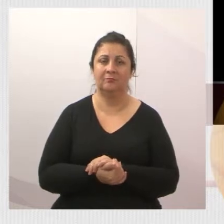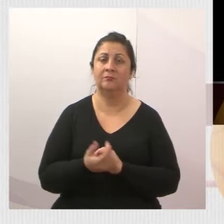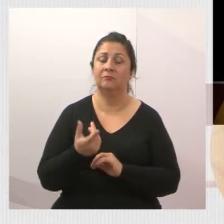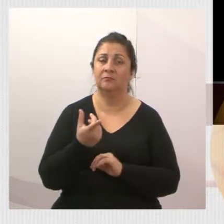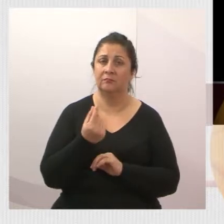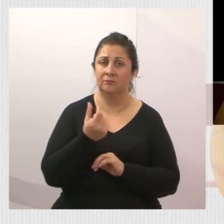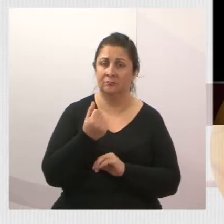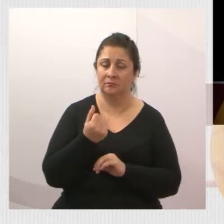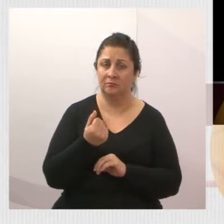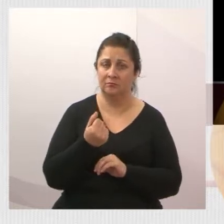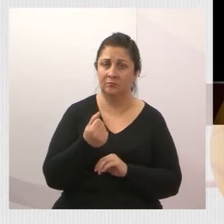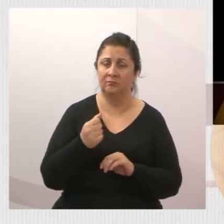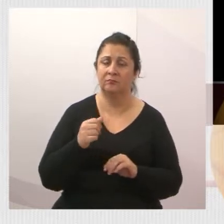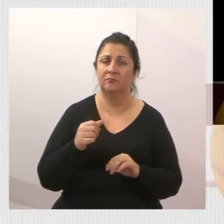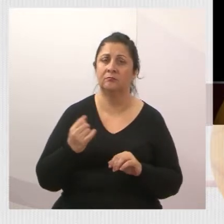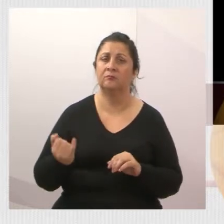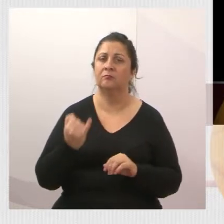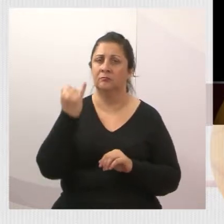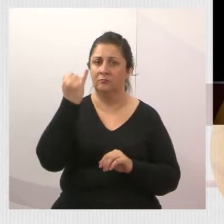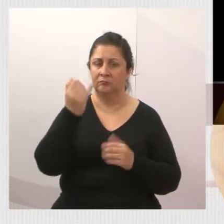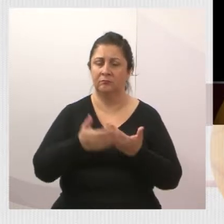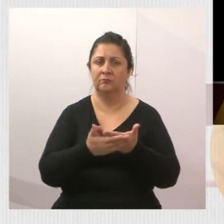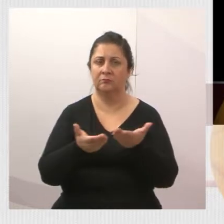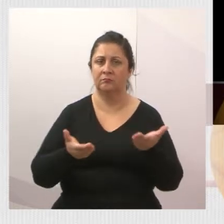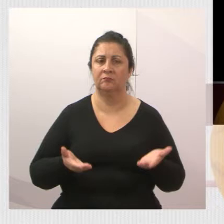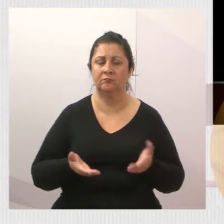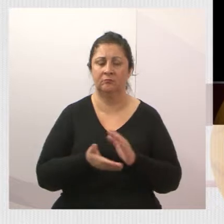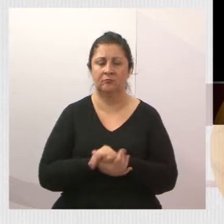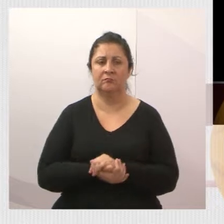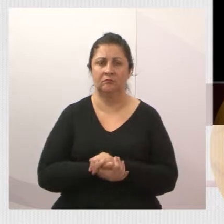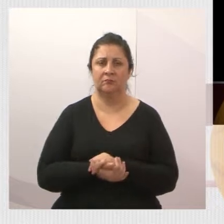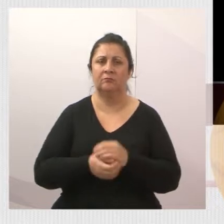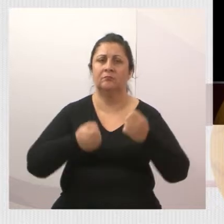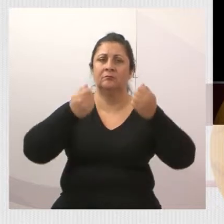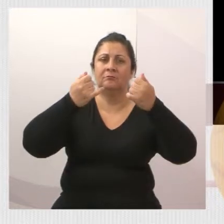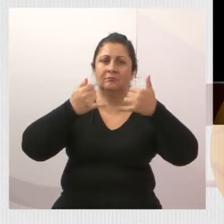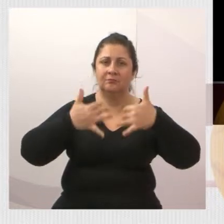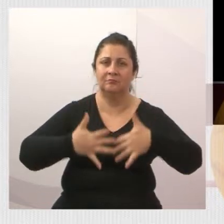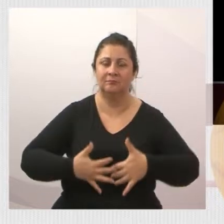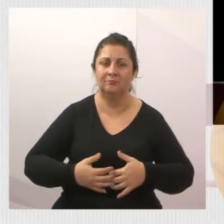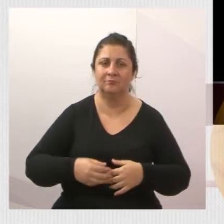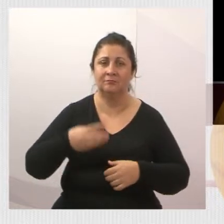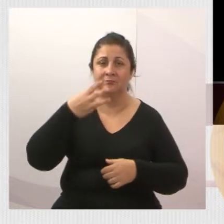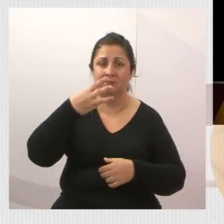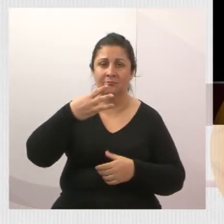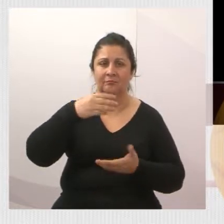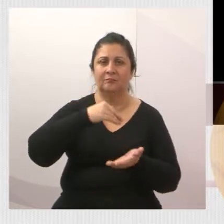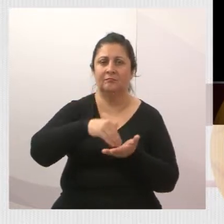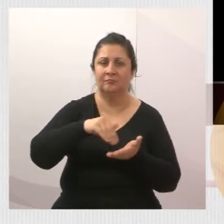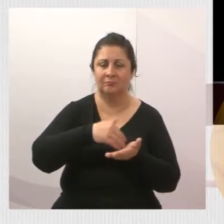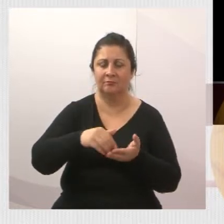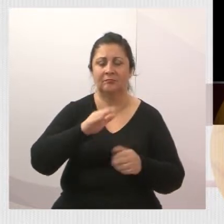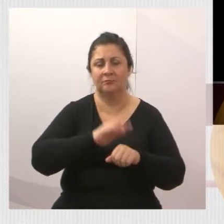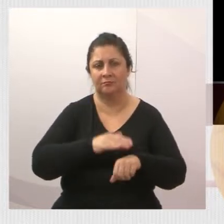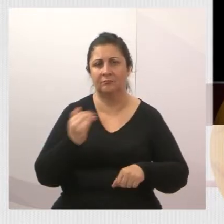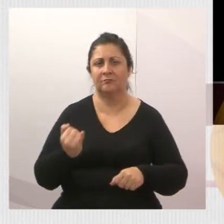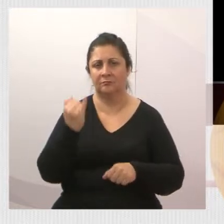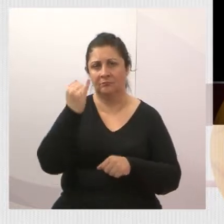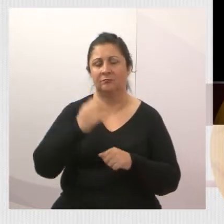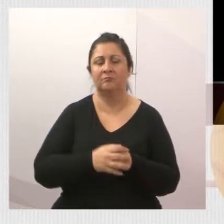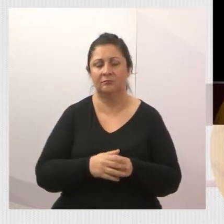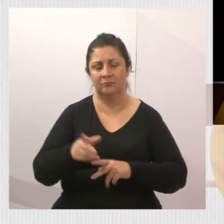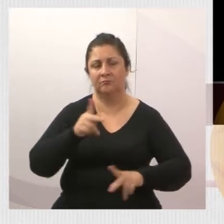valores que eu acho que são específicos para vocês, e eu vou destrinchar um pouquinho sobre 3 secretarias que eu acredito que sejam mais importantes